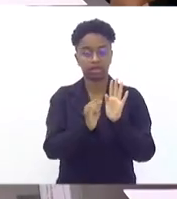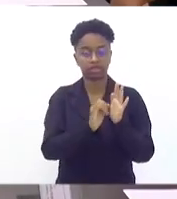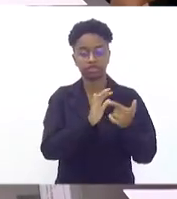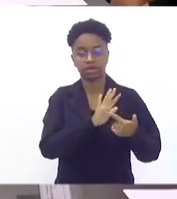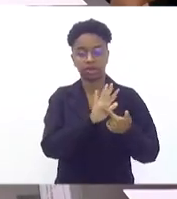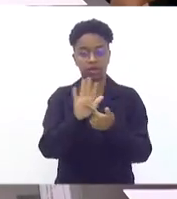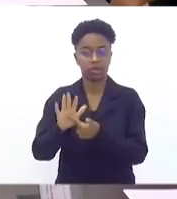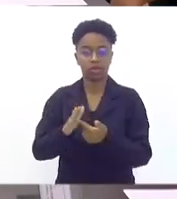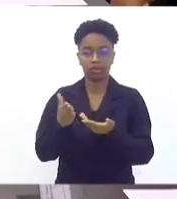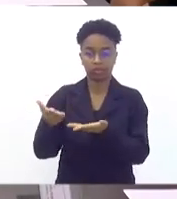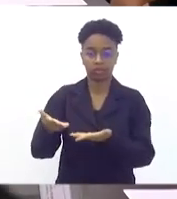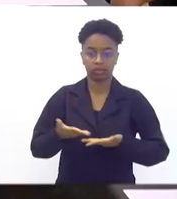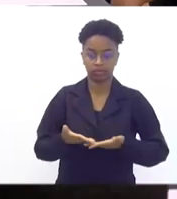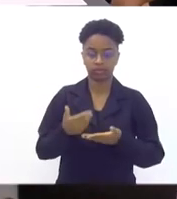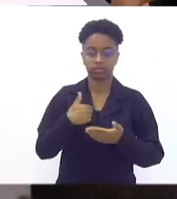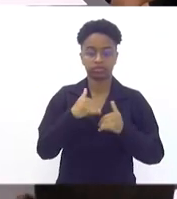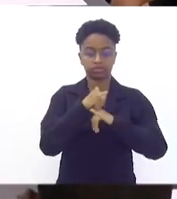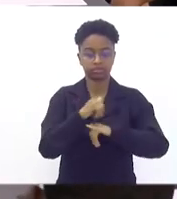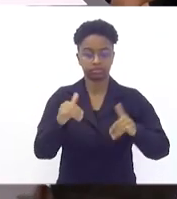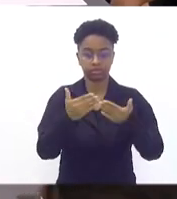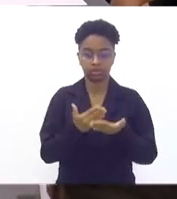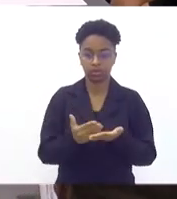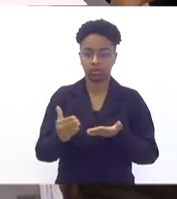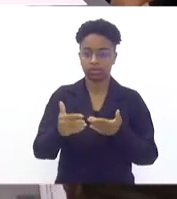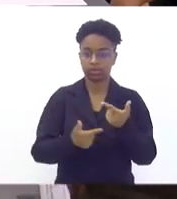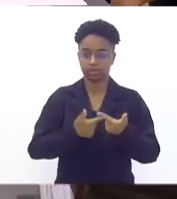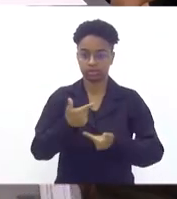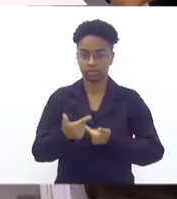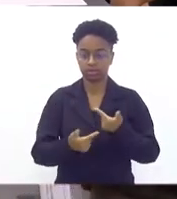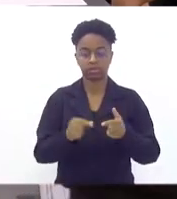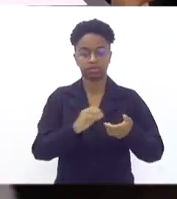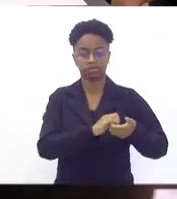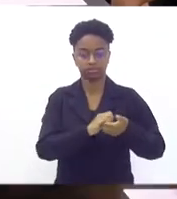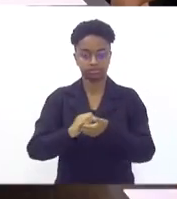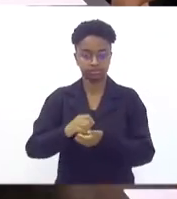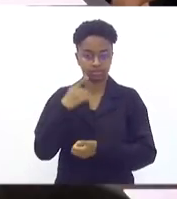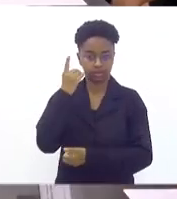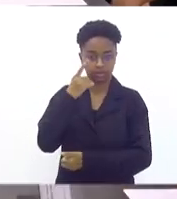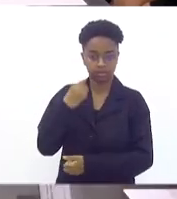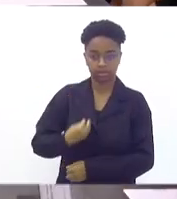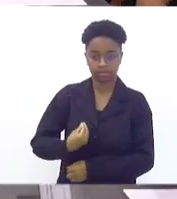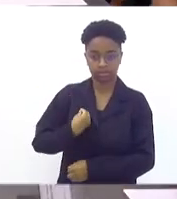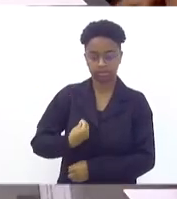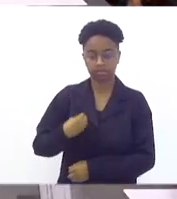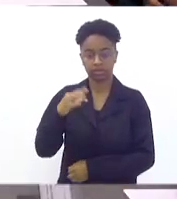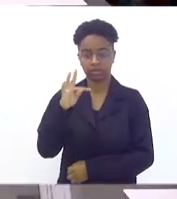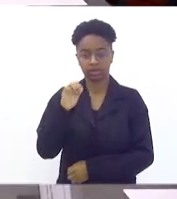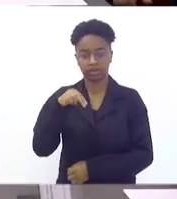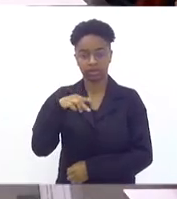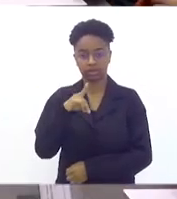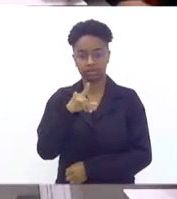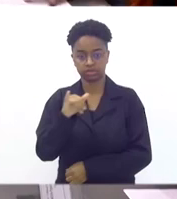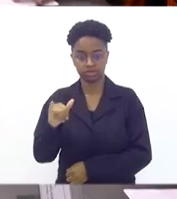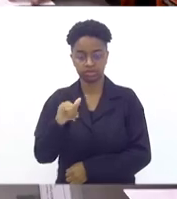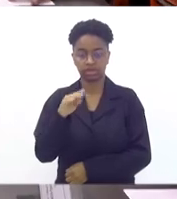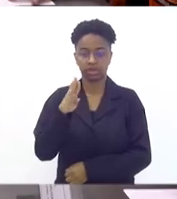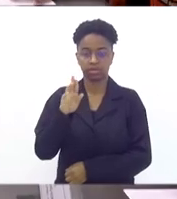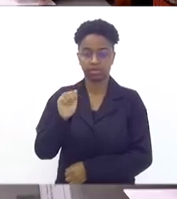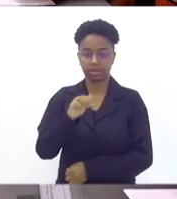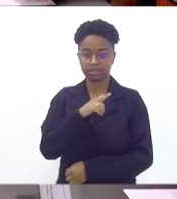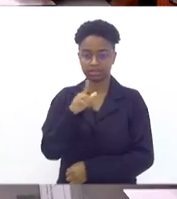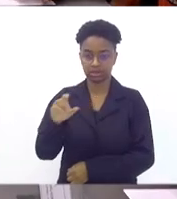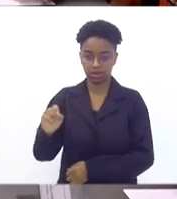convocação declaro aberto dos trabalhos cumprimento os deputados presentes Deputado Vieira Deputado brasão